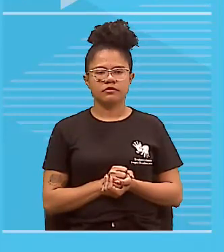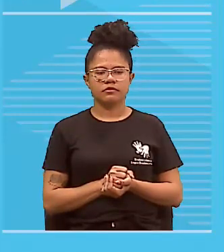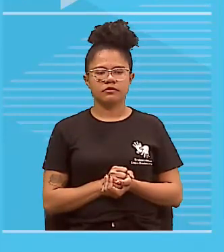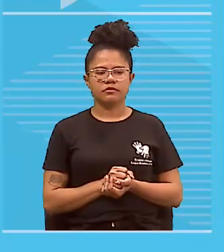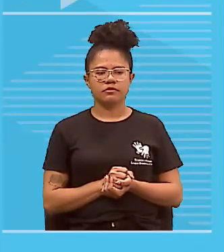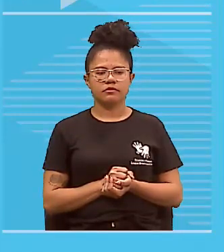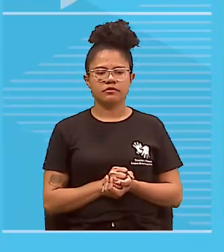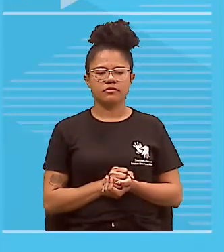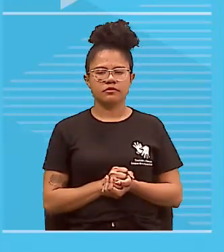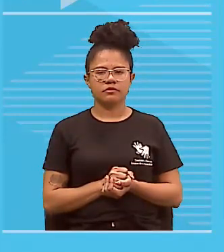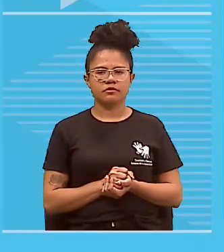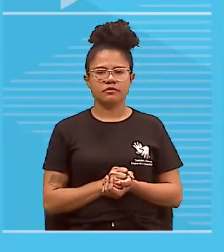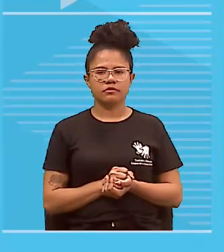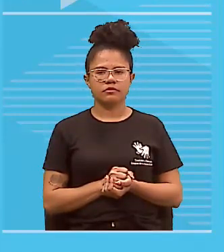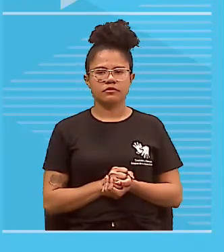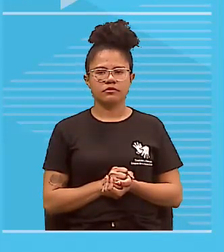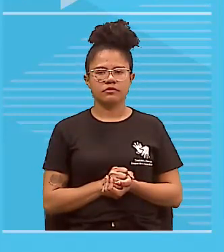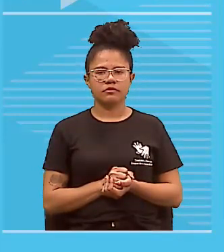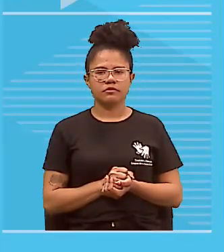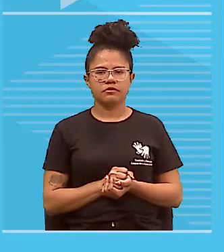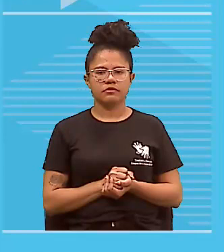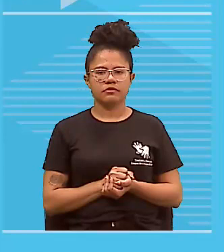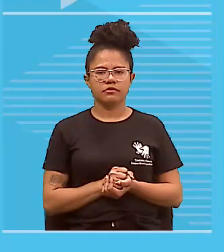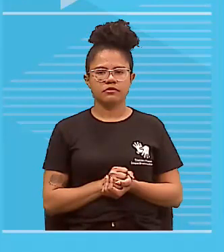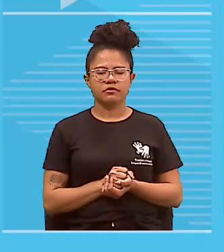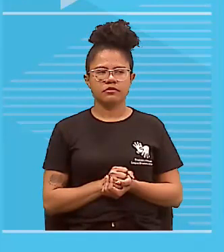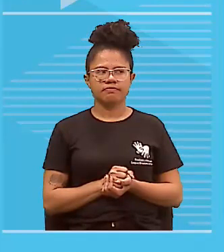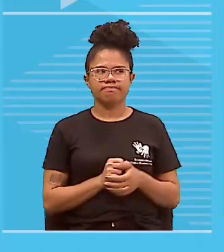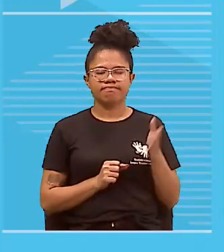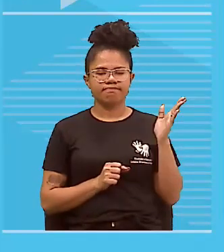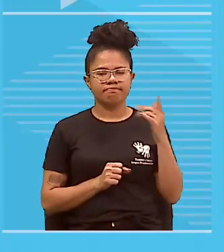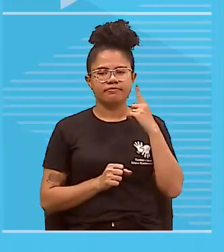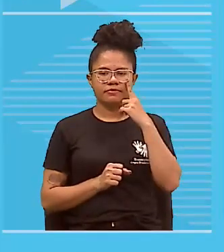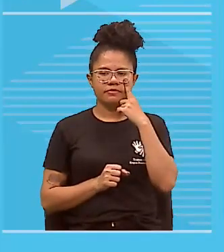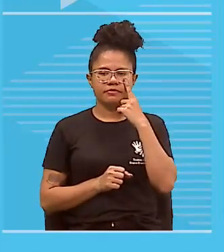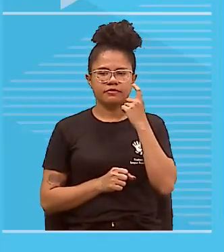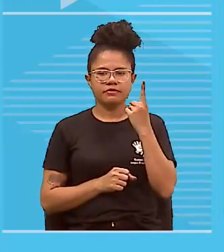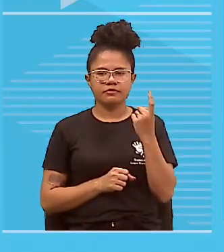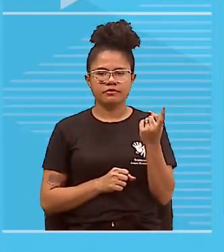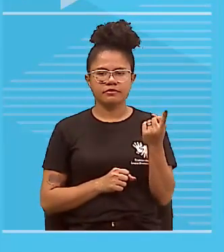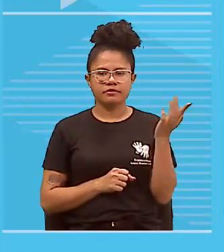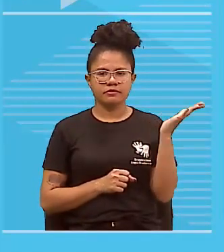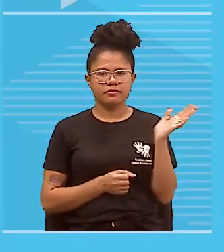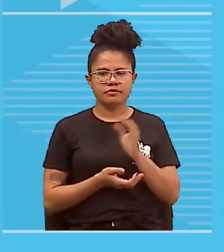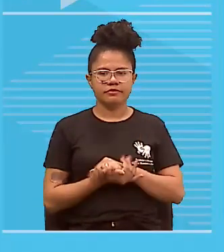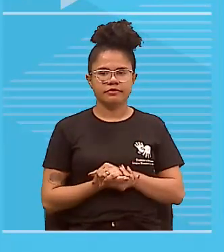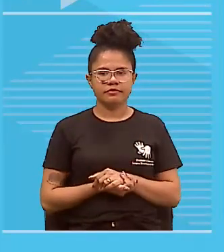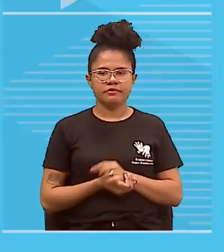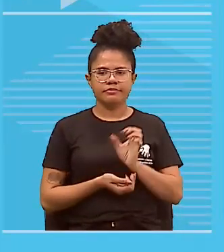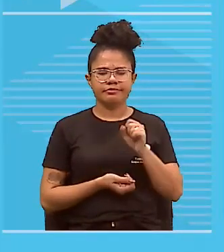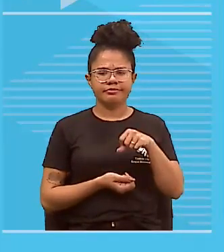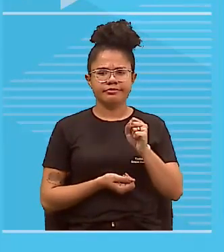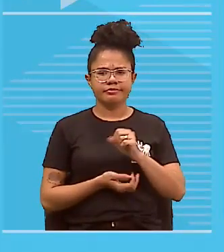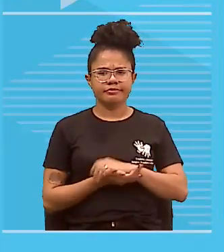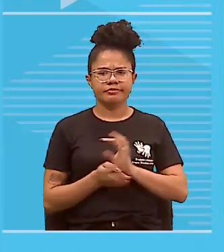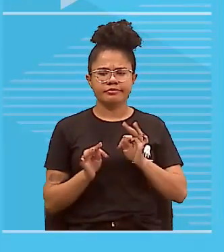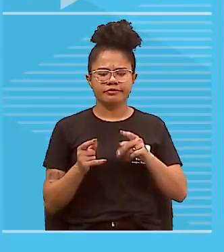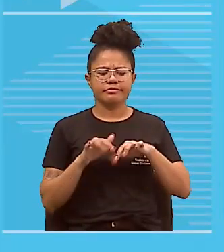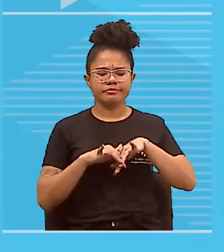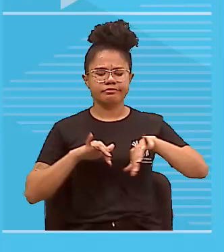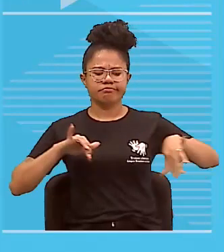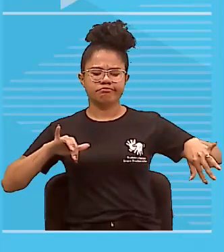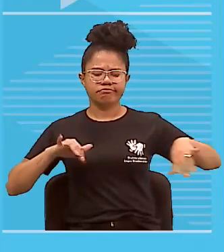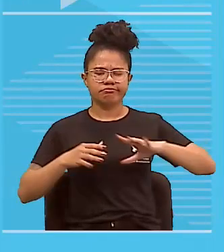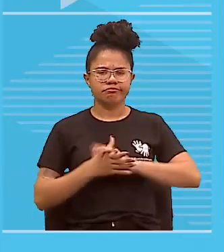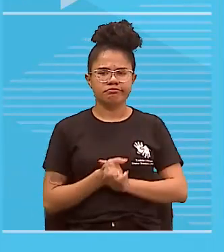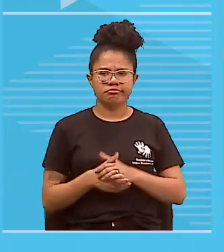redução da poluição atmosférica. Olha como é interessante isso aqui. Claro, estava todo mundo isolado, a maioria